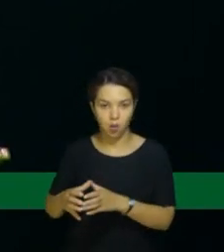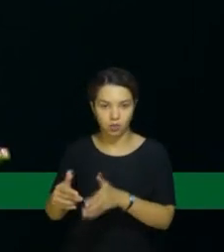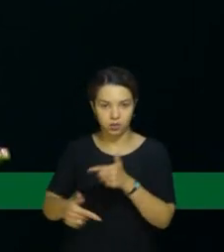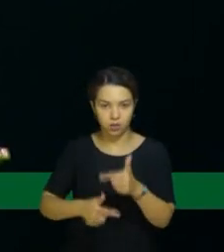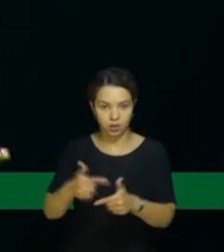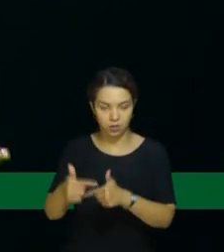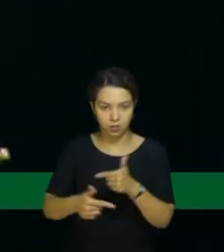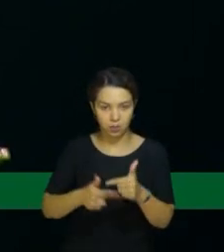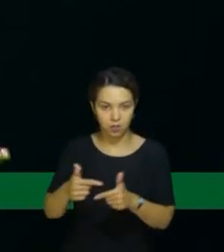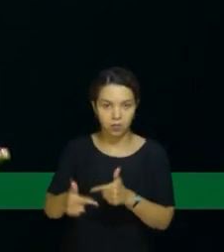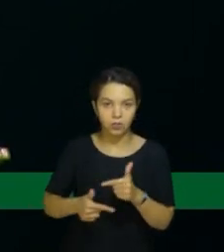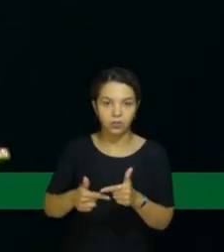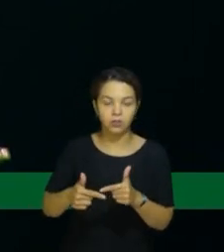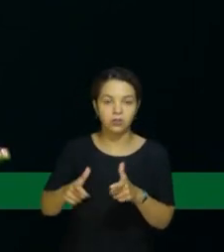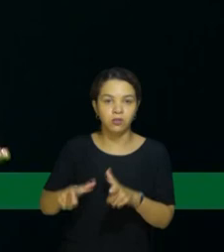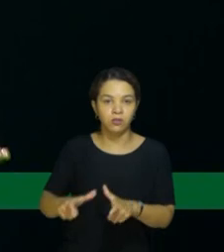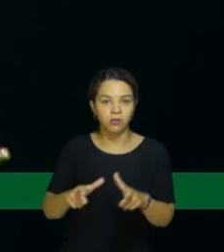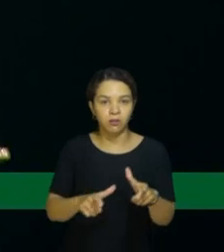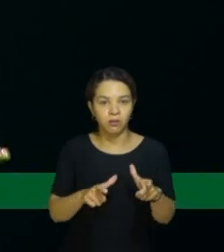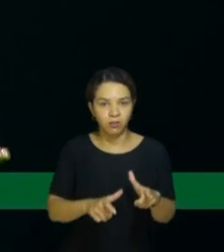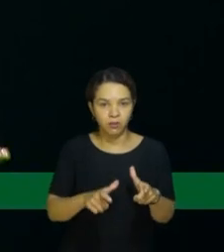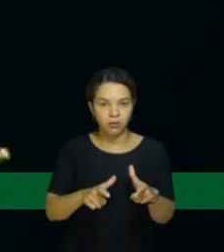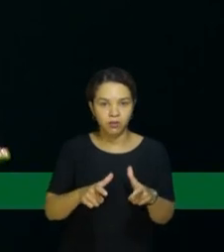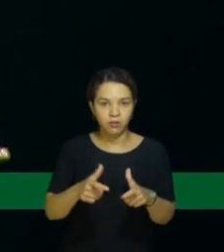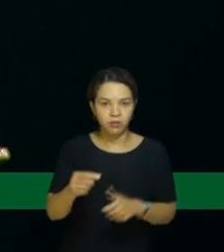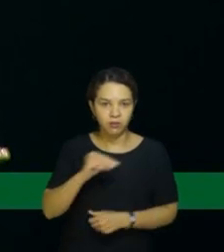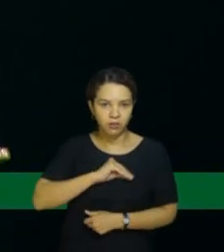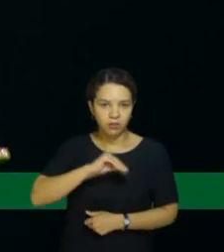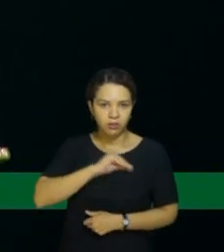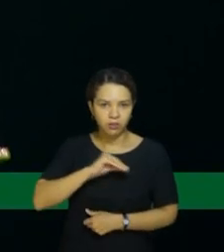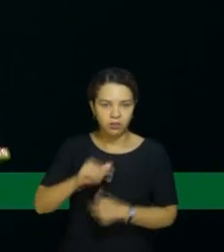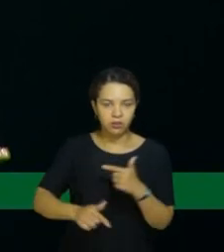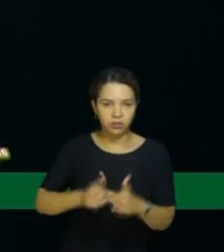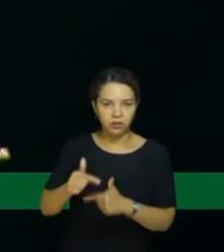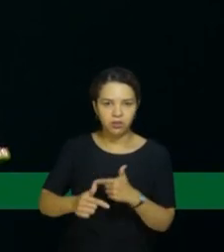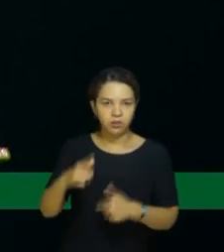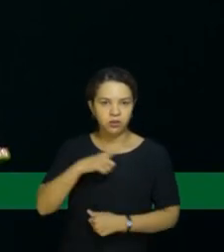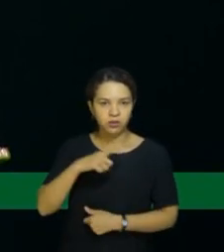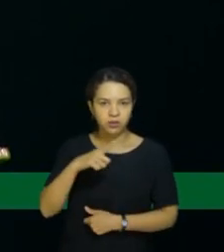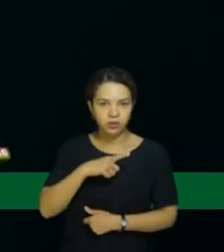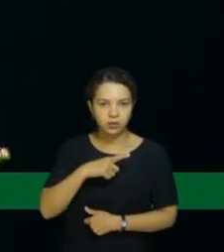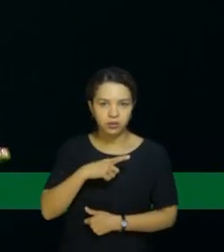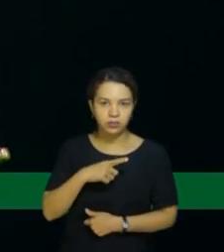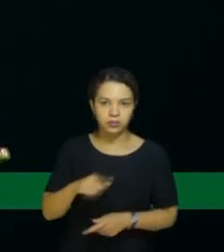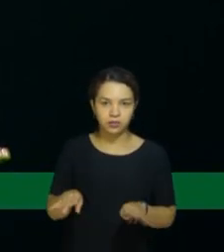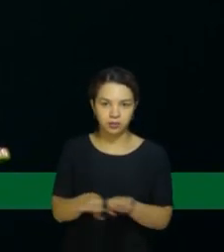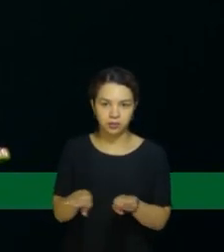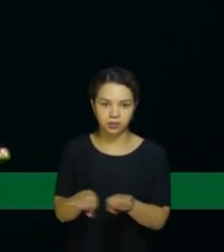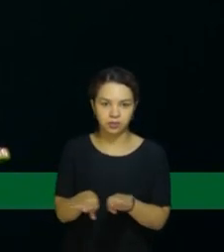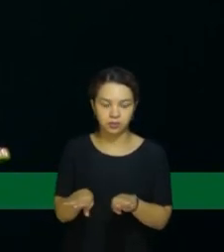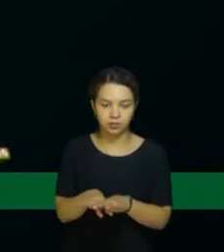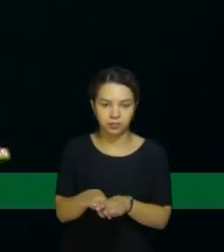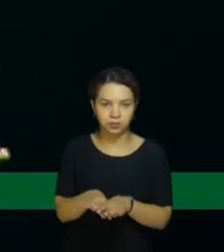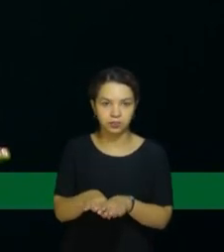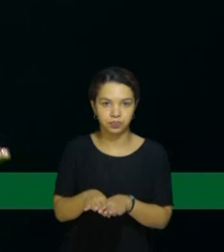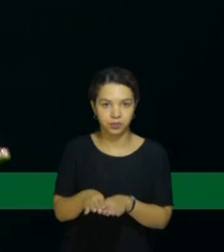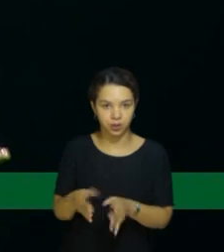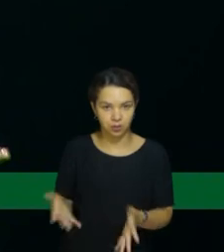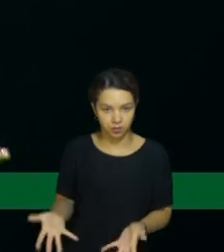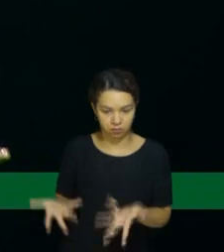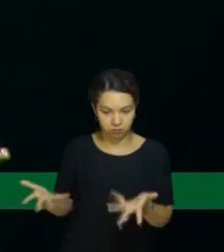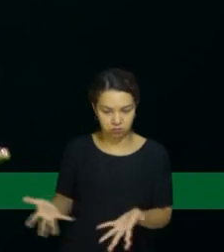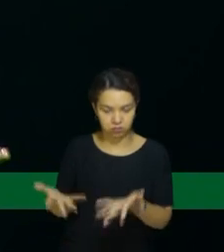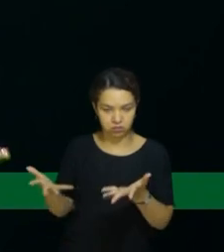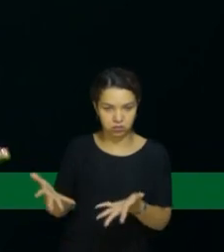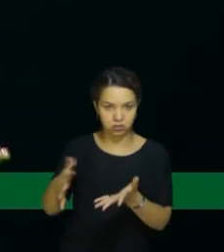de Capital investido e efeito renda desses empregos ocorre circulamente e com mais intensidade na